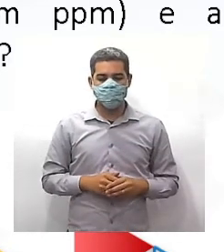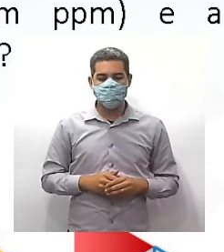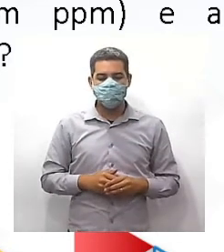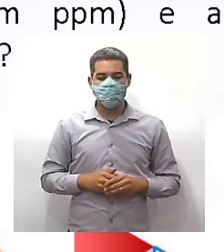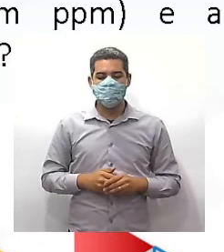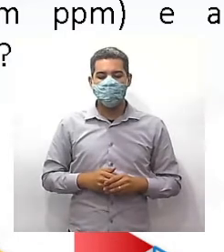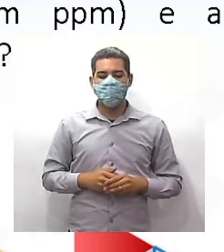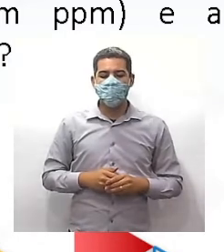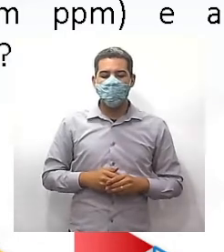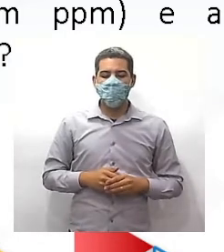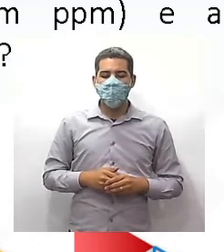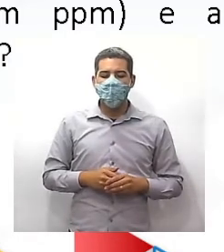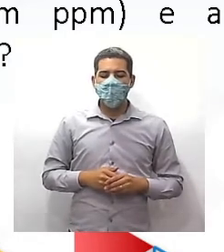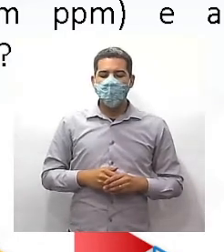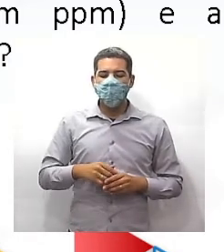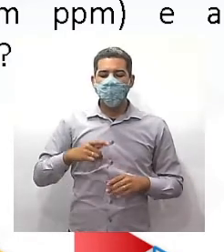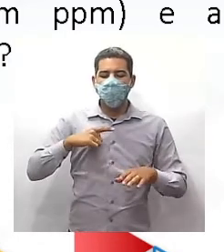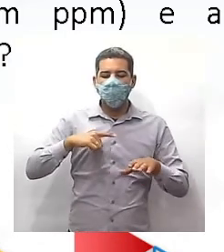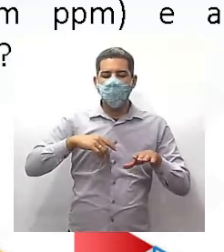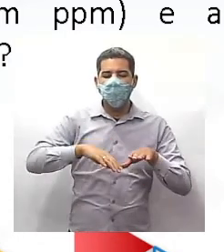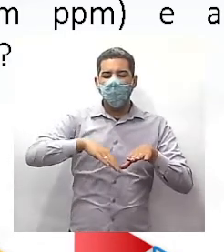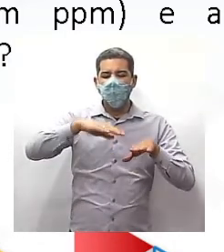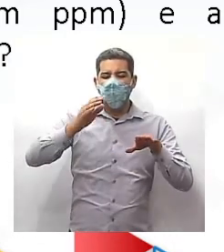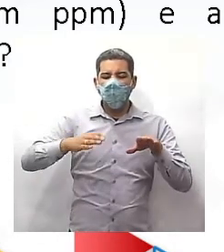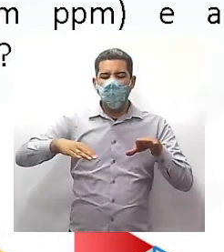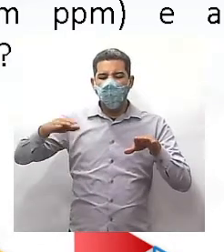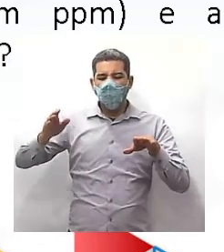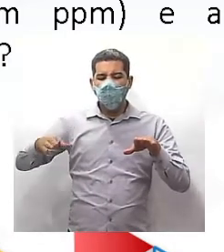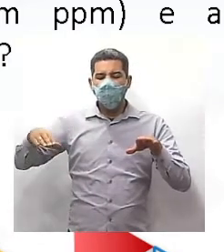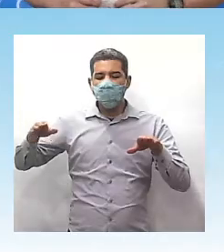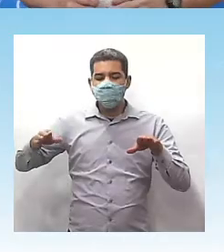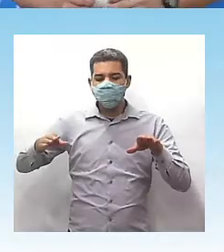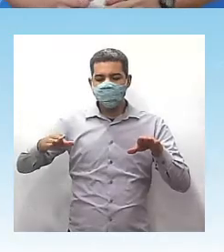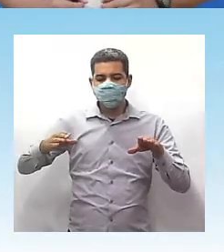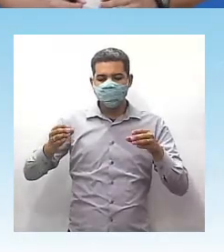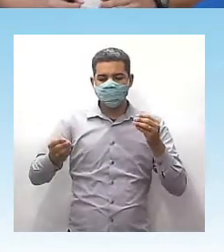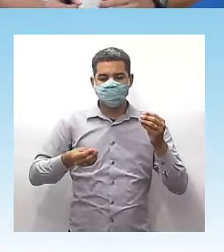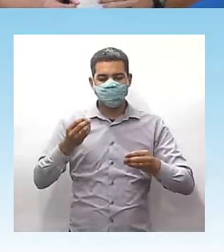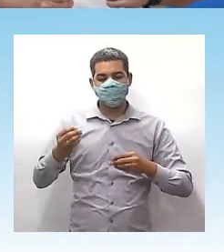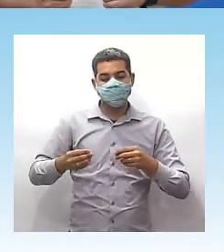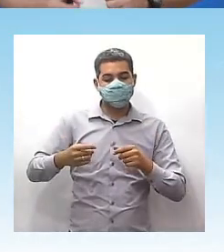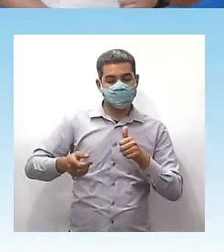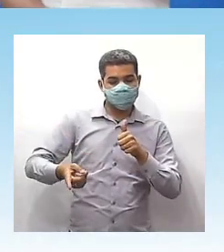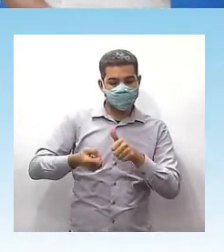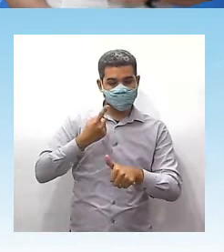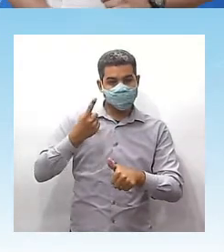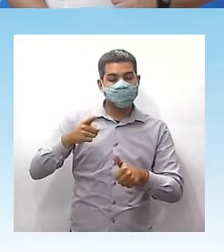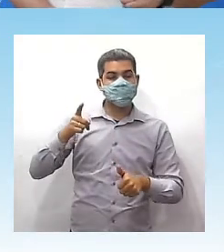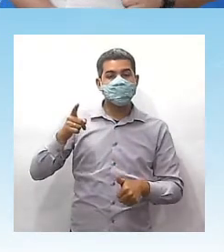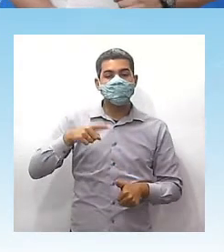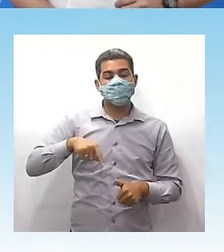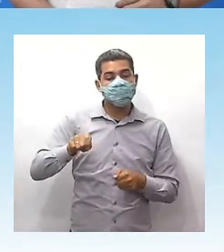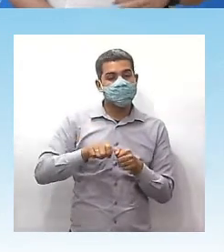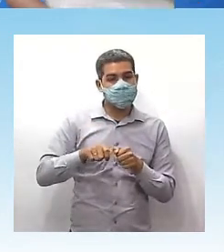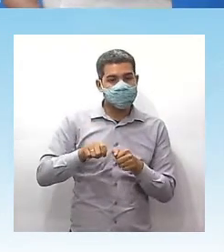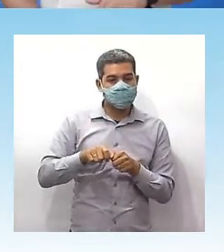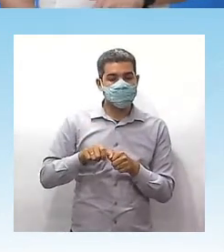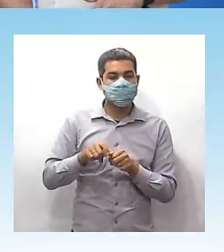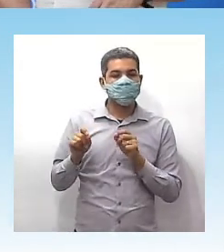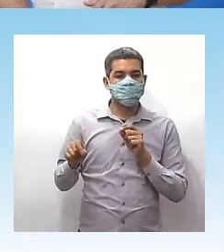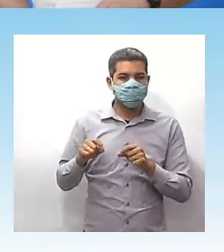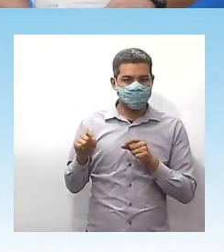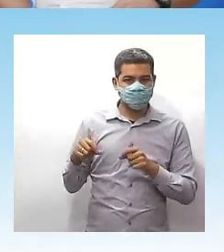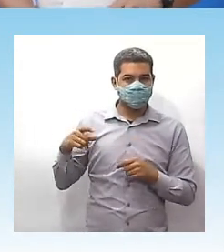variação, a média da variação. Primeiro, a gente vai fazer algo que é muito legal